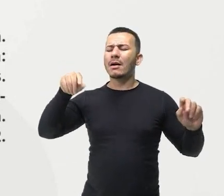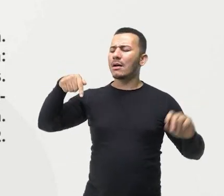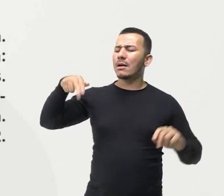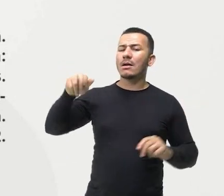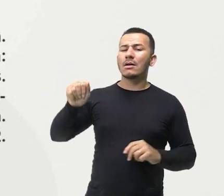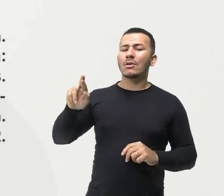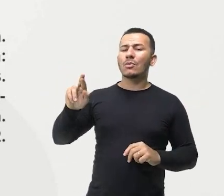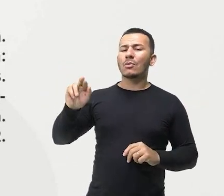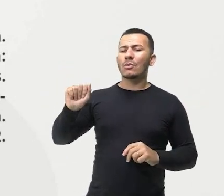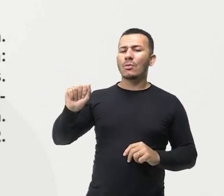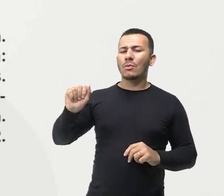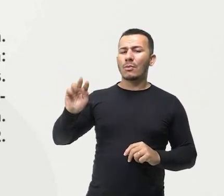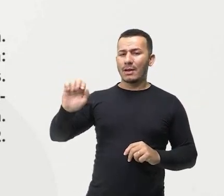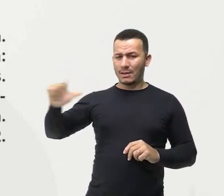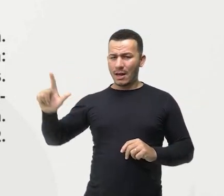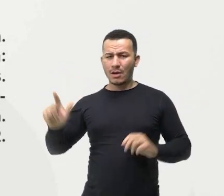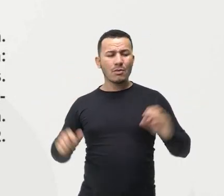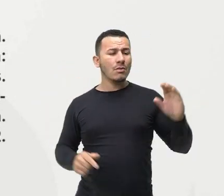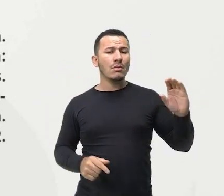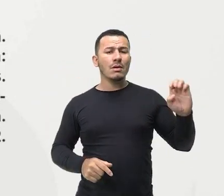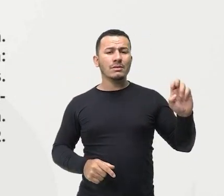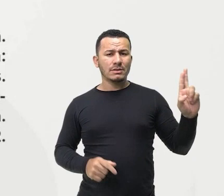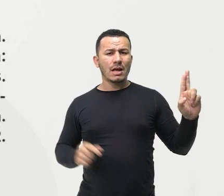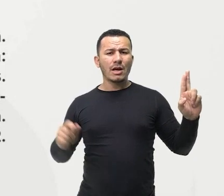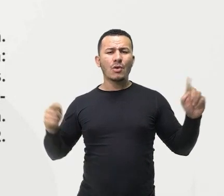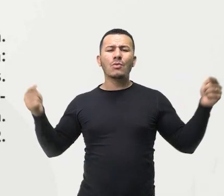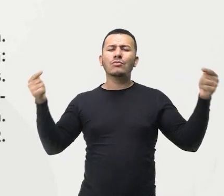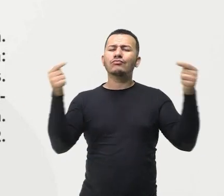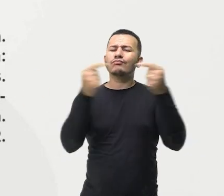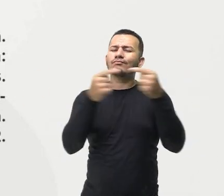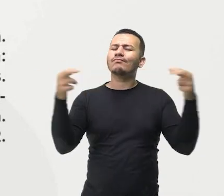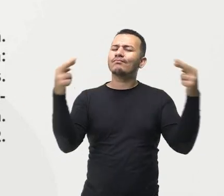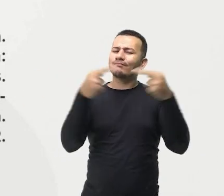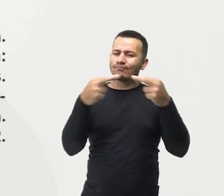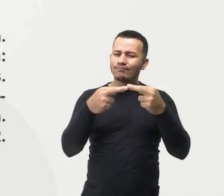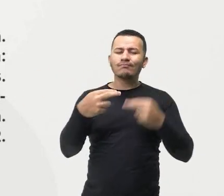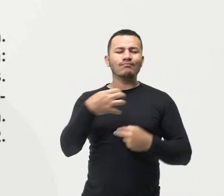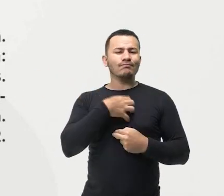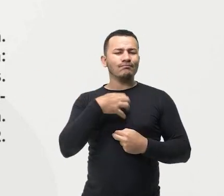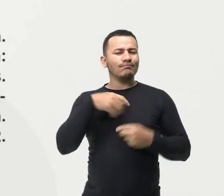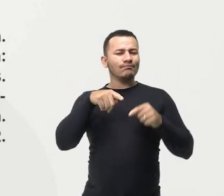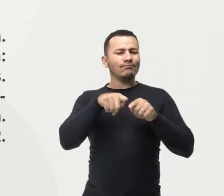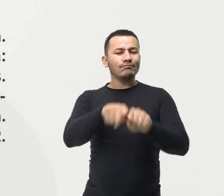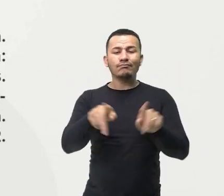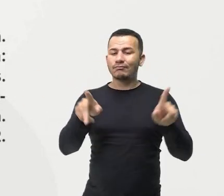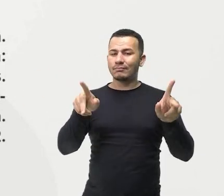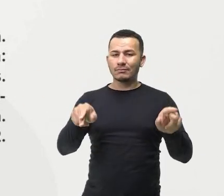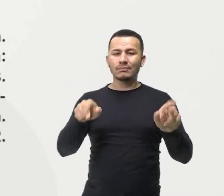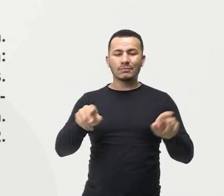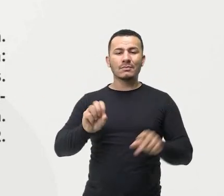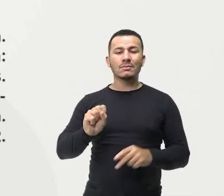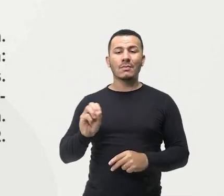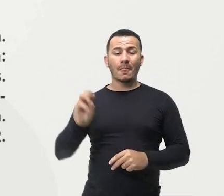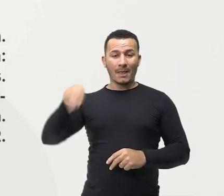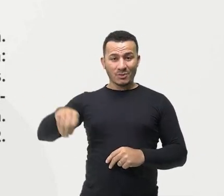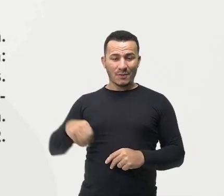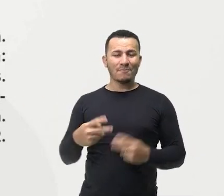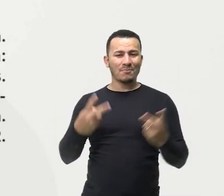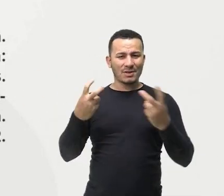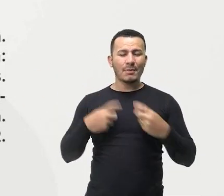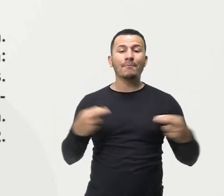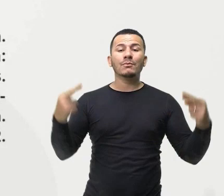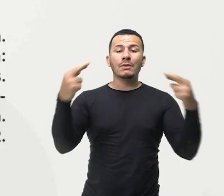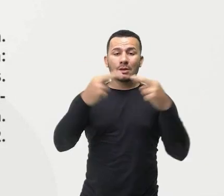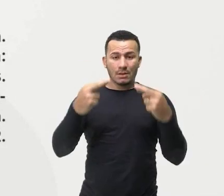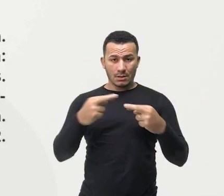quartel e céu, a palavra céu. Ok? Então, observem que aqui nós temos exatamente essas rimas